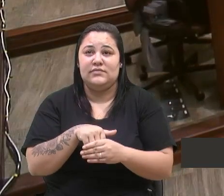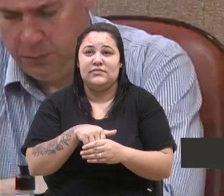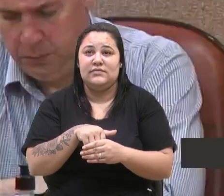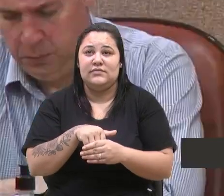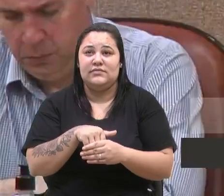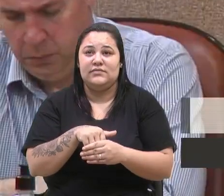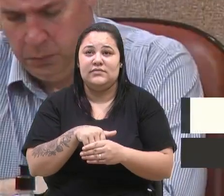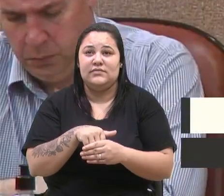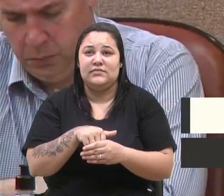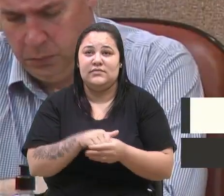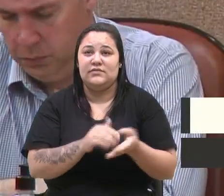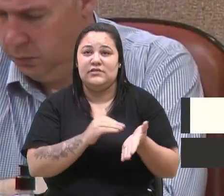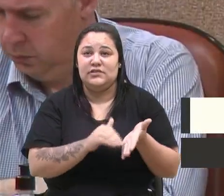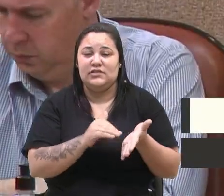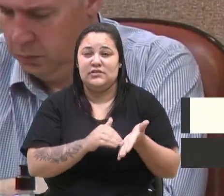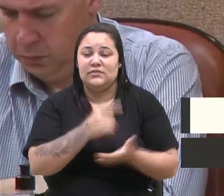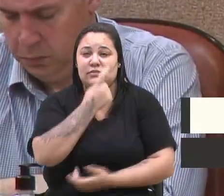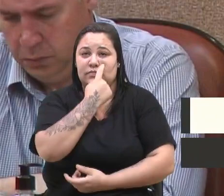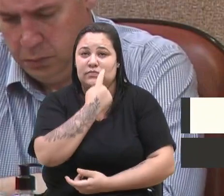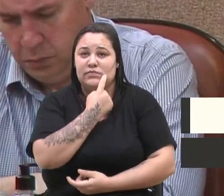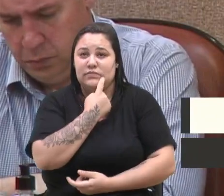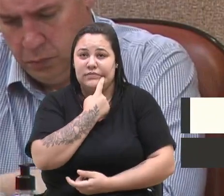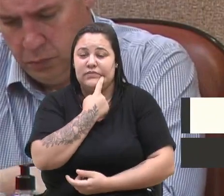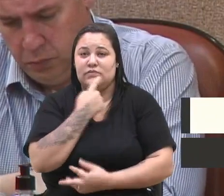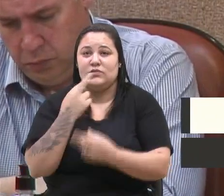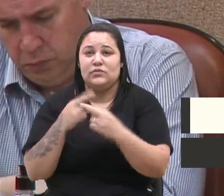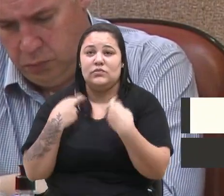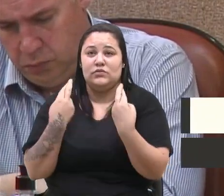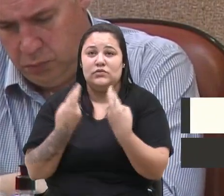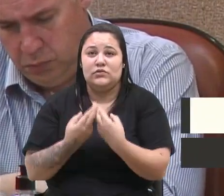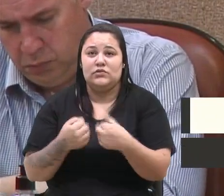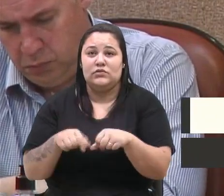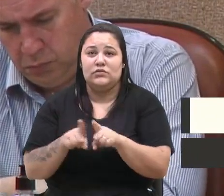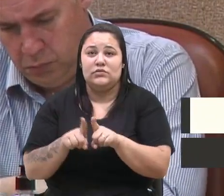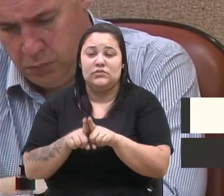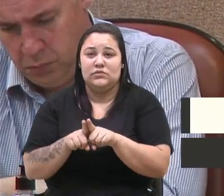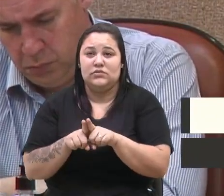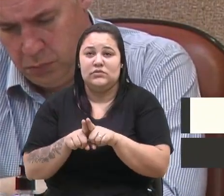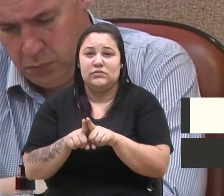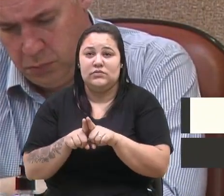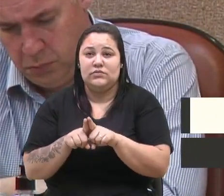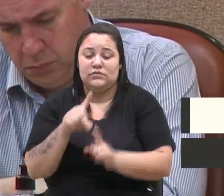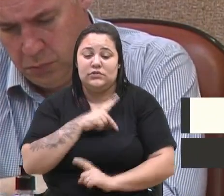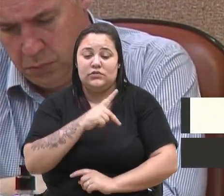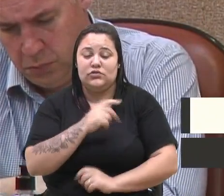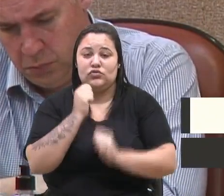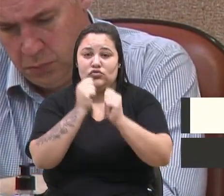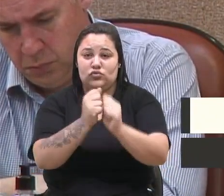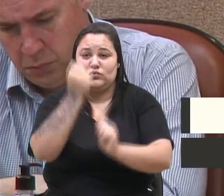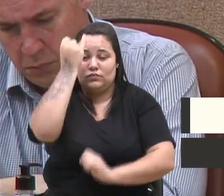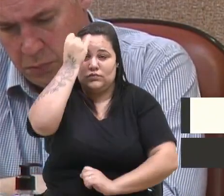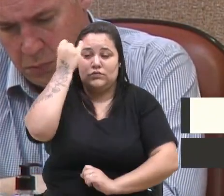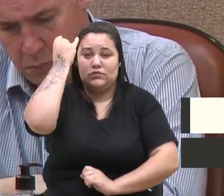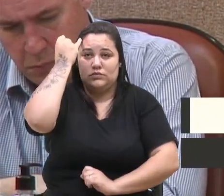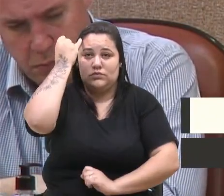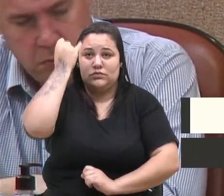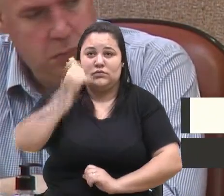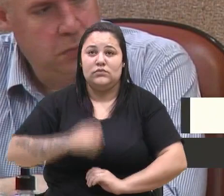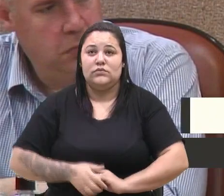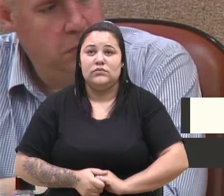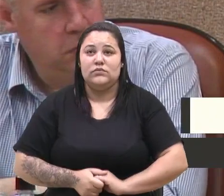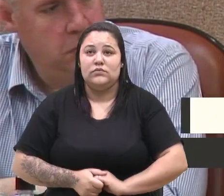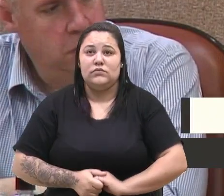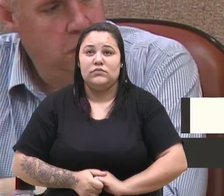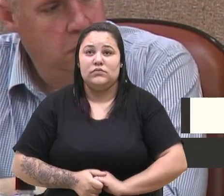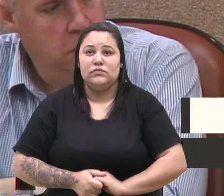com o secretário Wagner Petrini, uma reunião também com o senhor presidente Zé D'Ambrós, da localização, porque